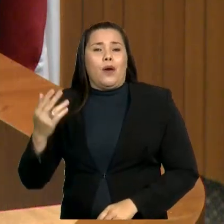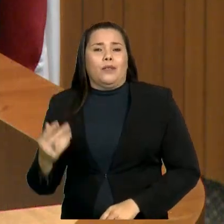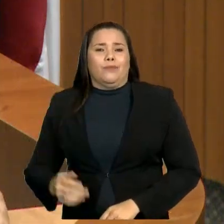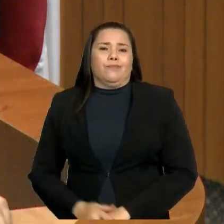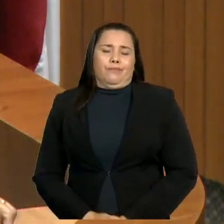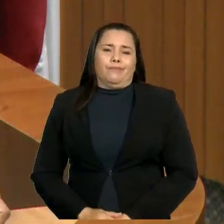Muito obrigado